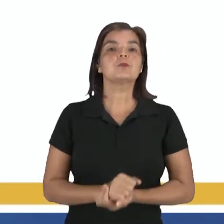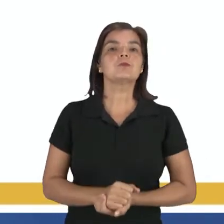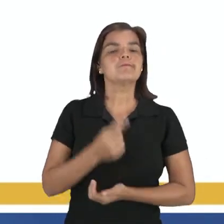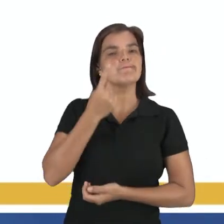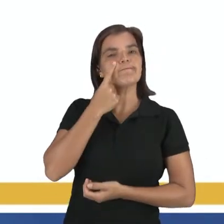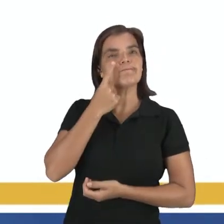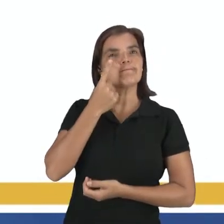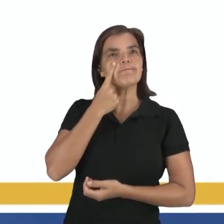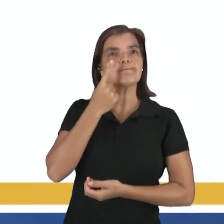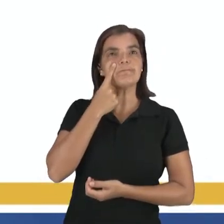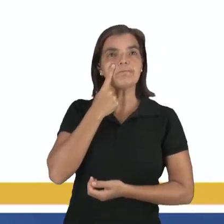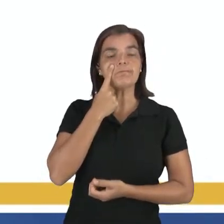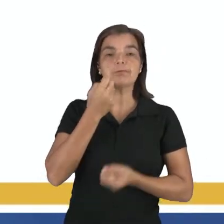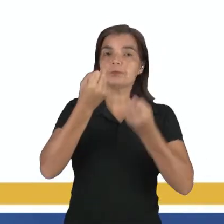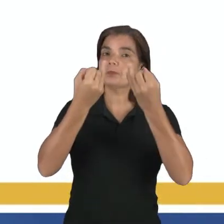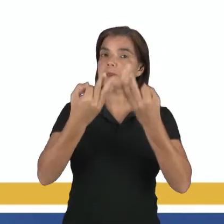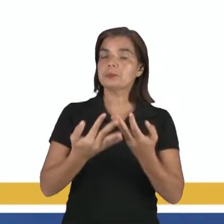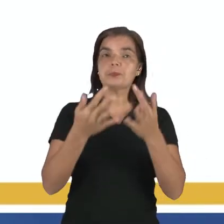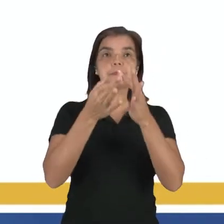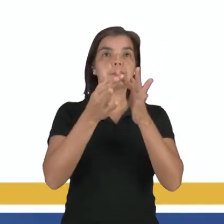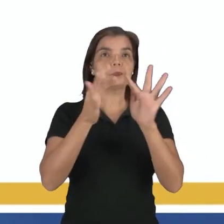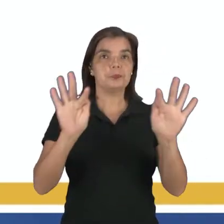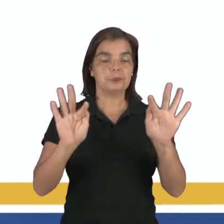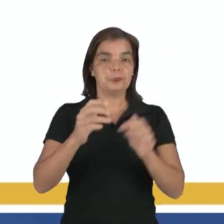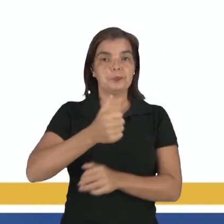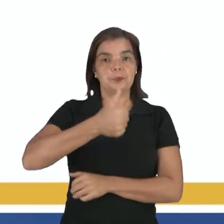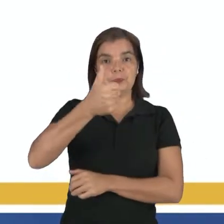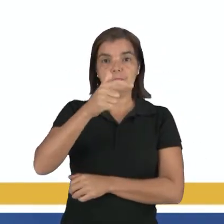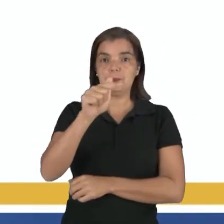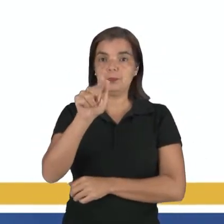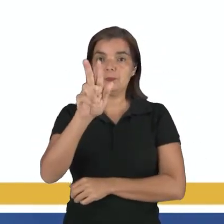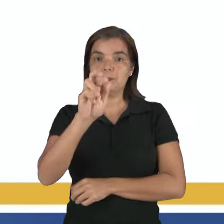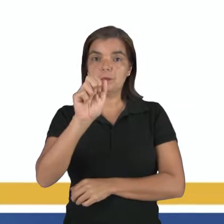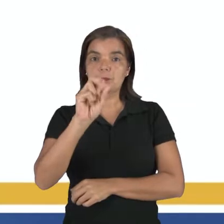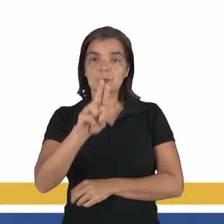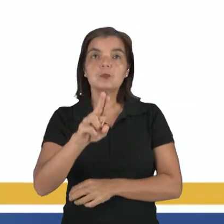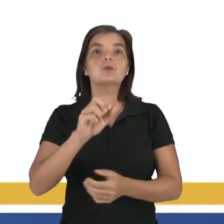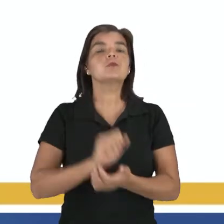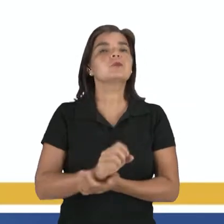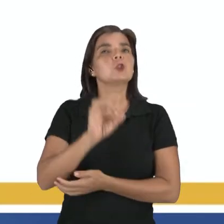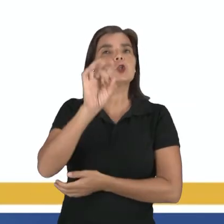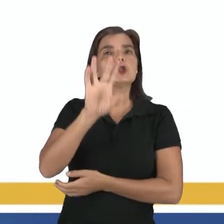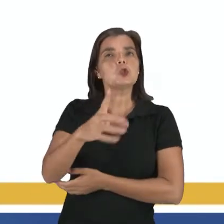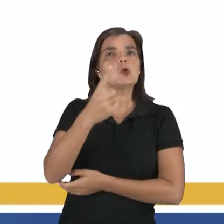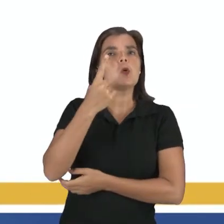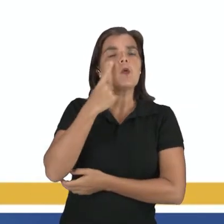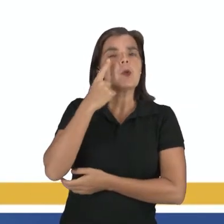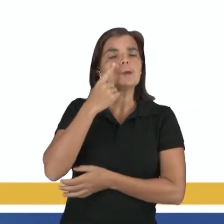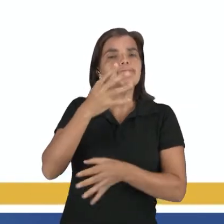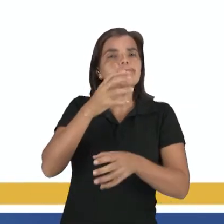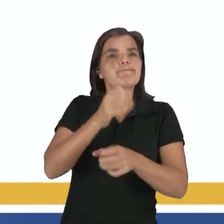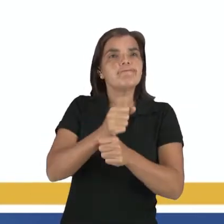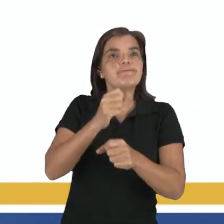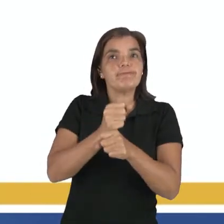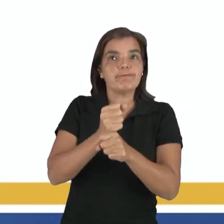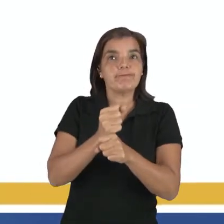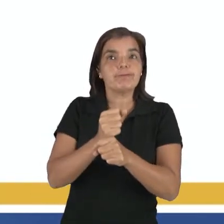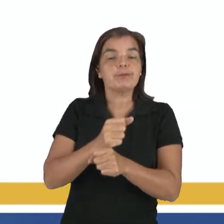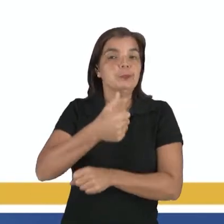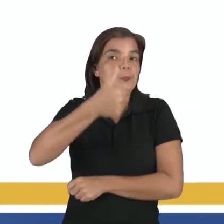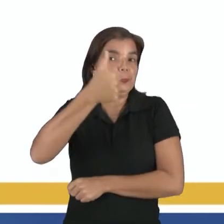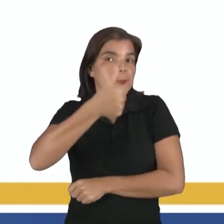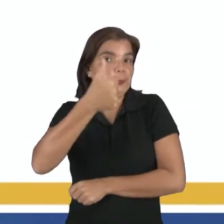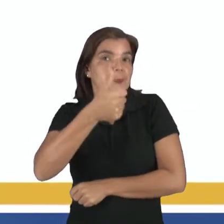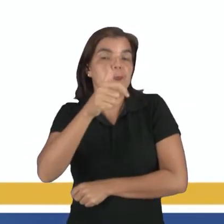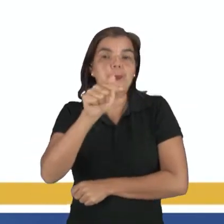paramos. Note que, para definir a função do primeiro grau, basta haver uma expressão algébrica